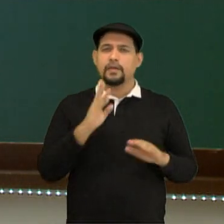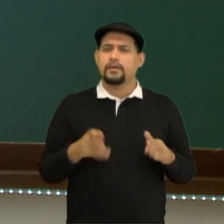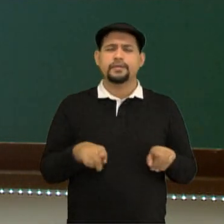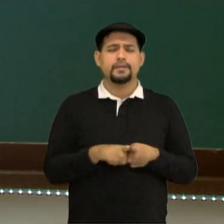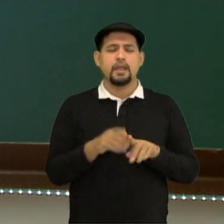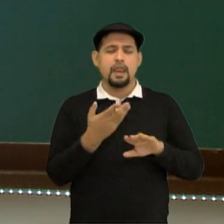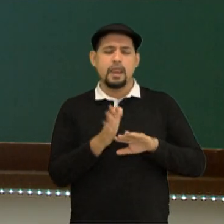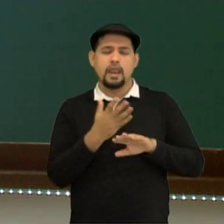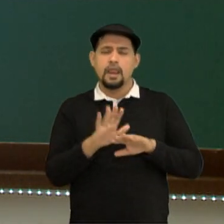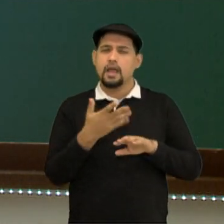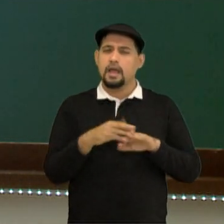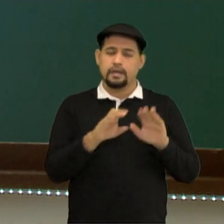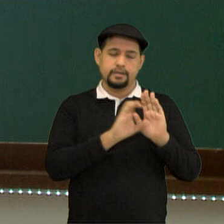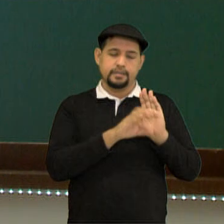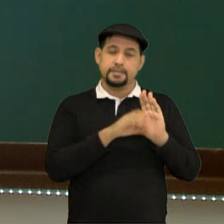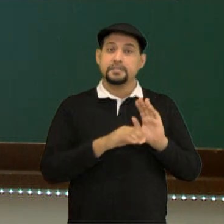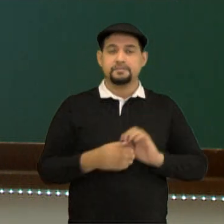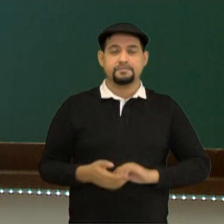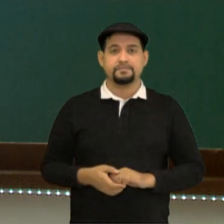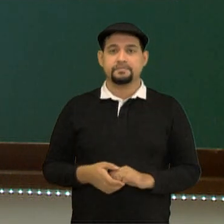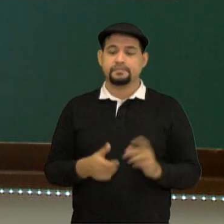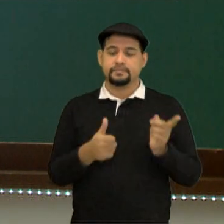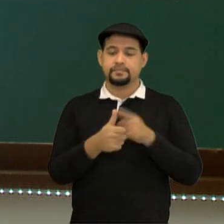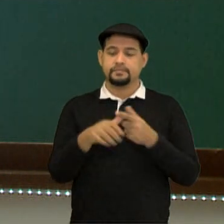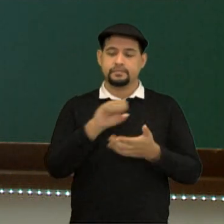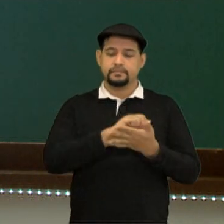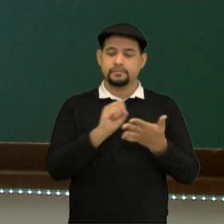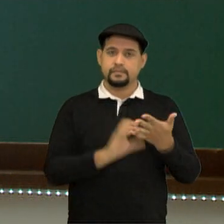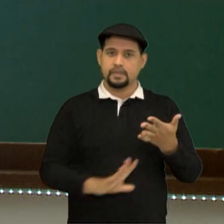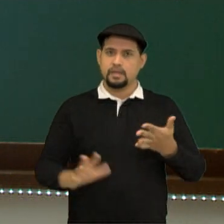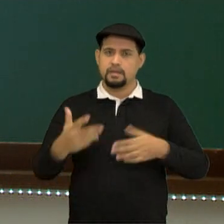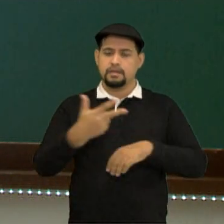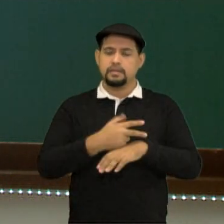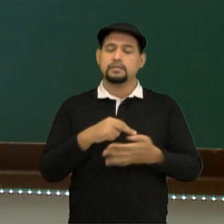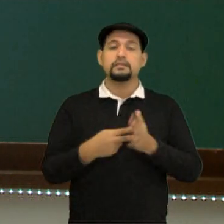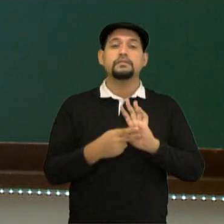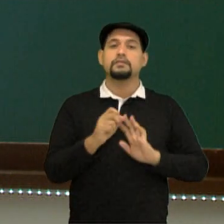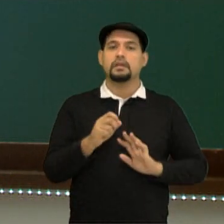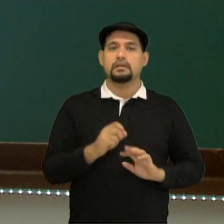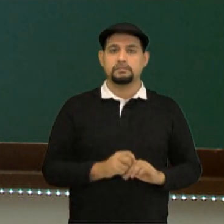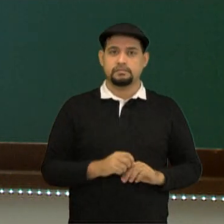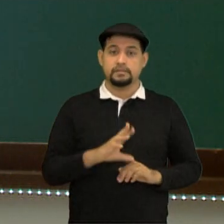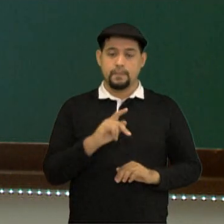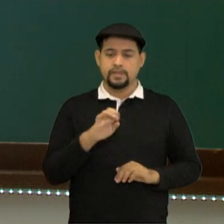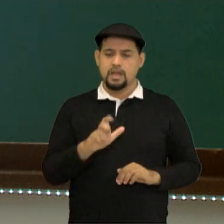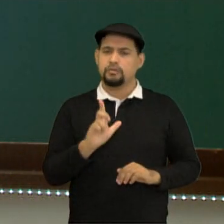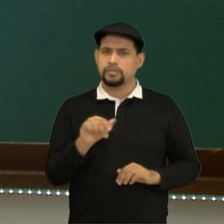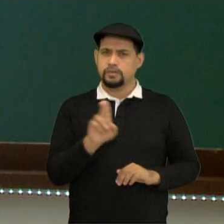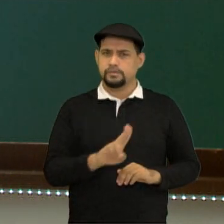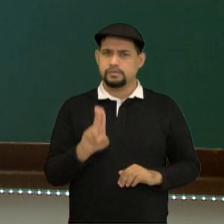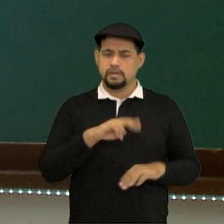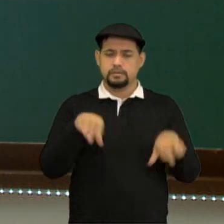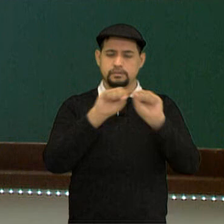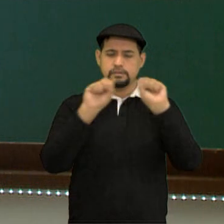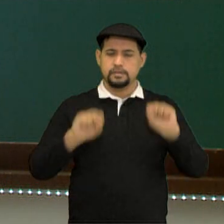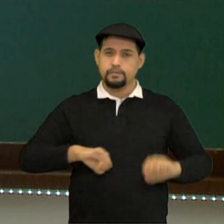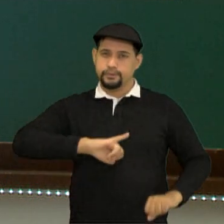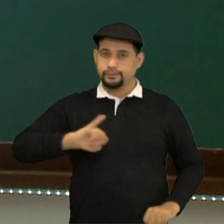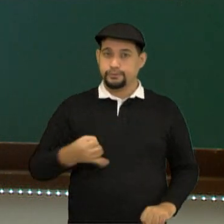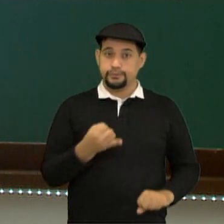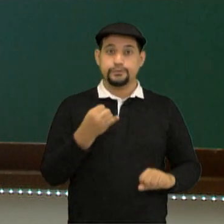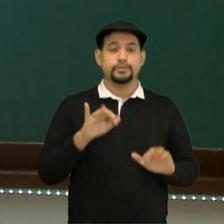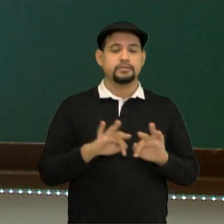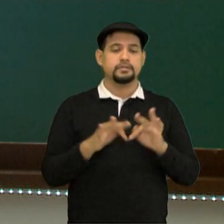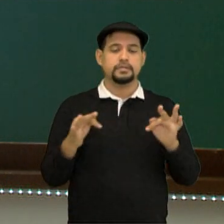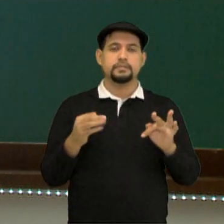na prática esses conceitos. O primeiro exercício do nosso vídeo é: um capital foi aplicado no sistema de juros simples com